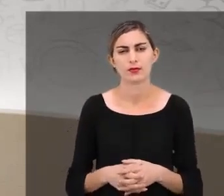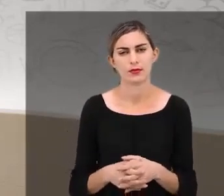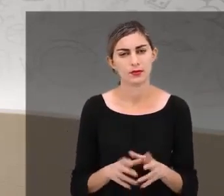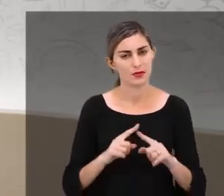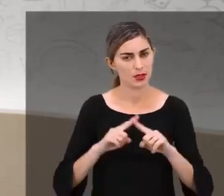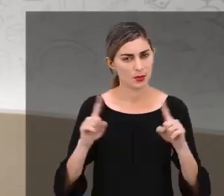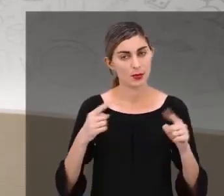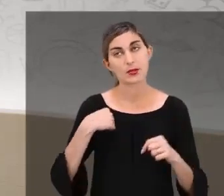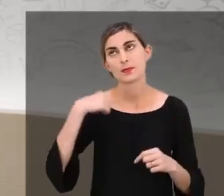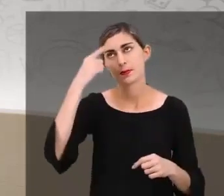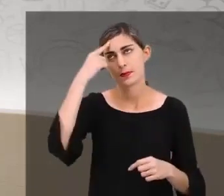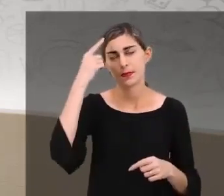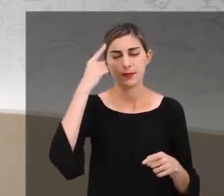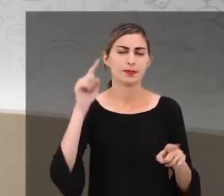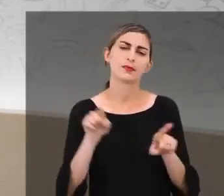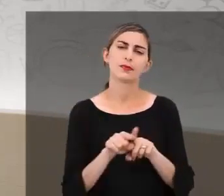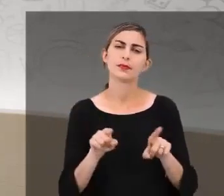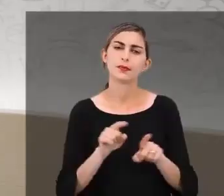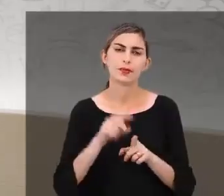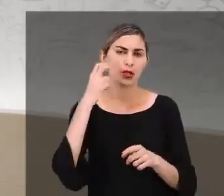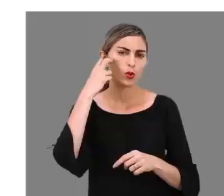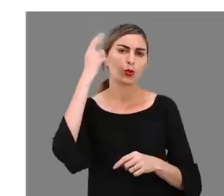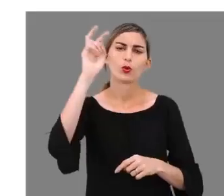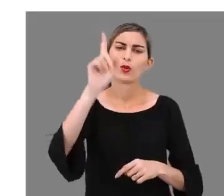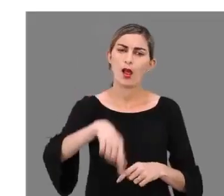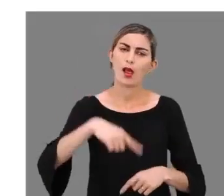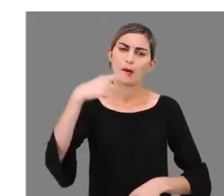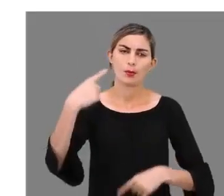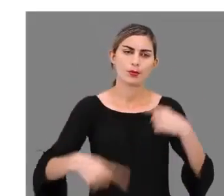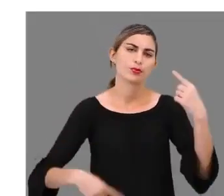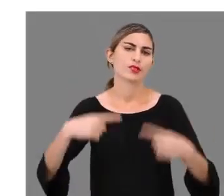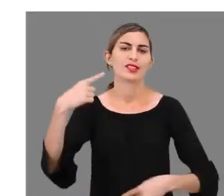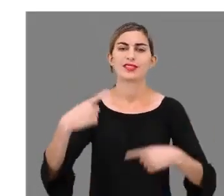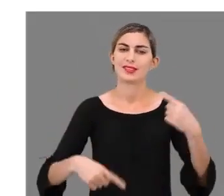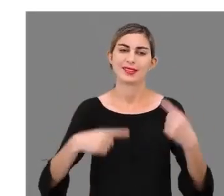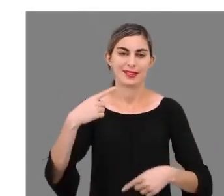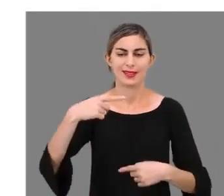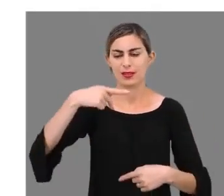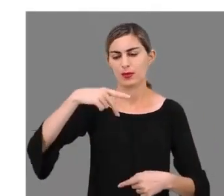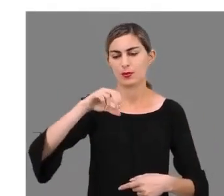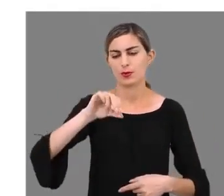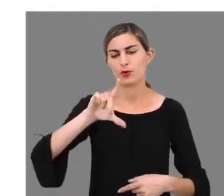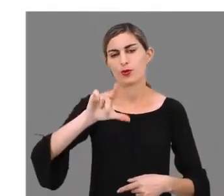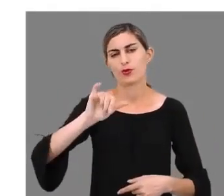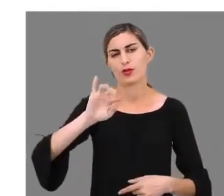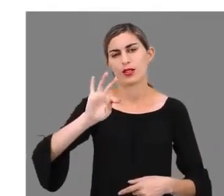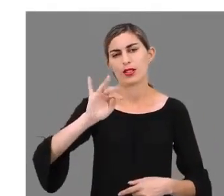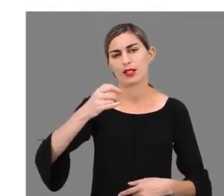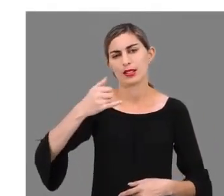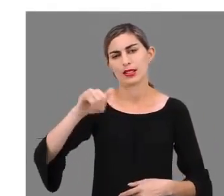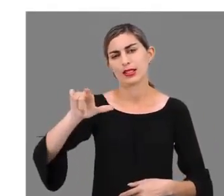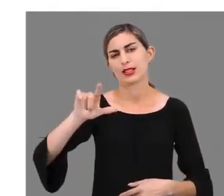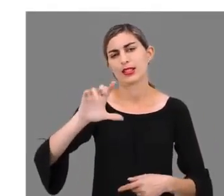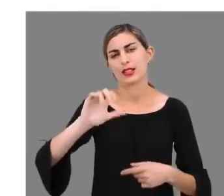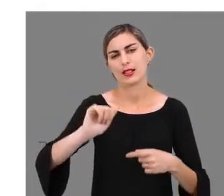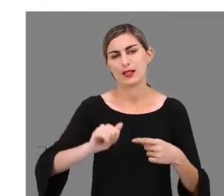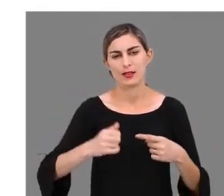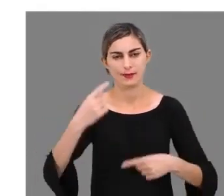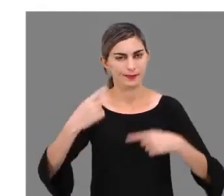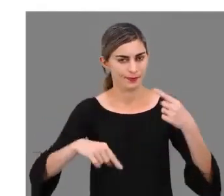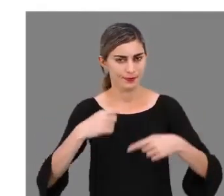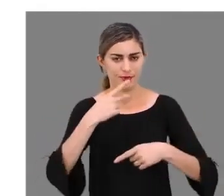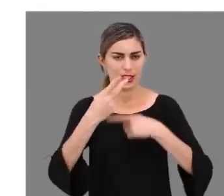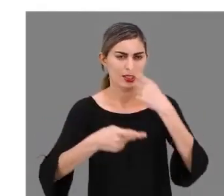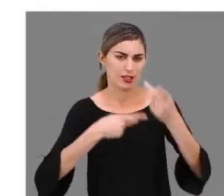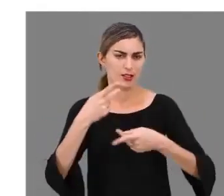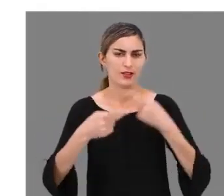Mas a gente tem que pensar também que cultura é política. Essa é uma definição muito interessante da Bel Santos Meyer, que ela fala